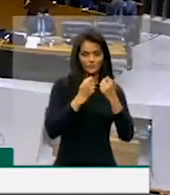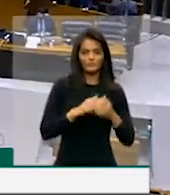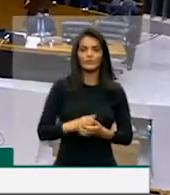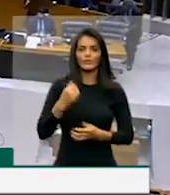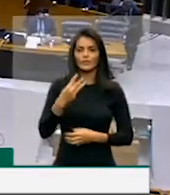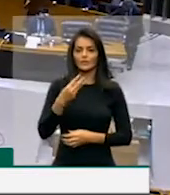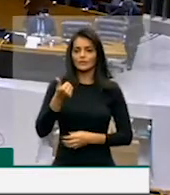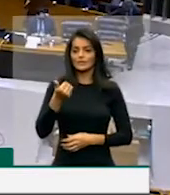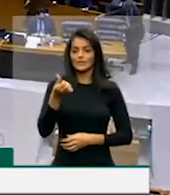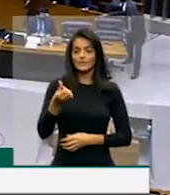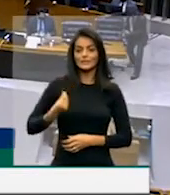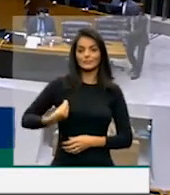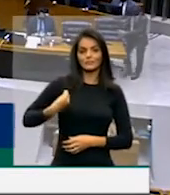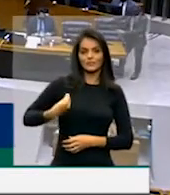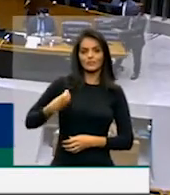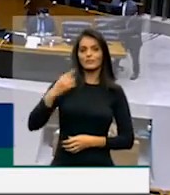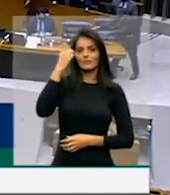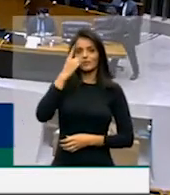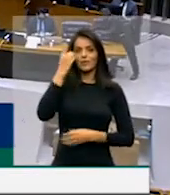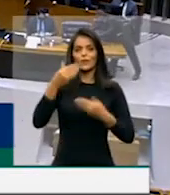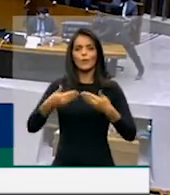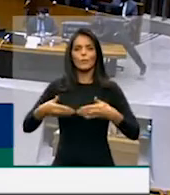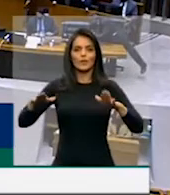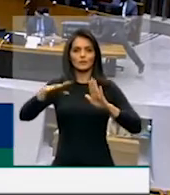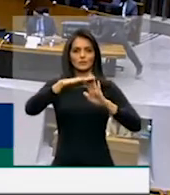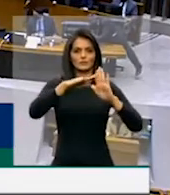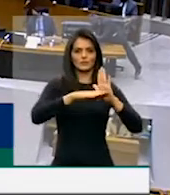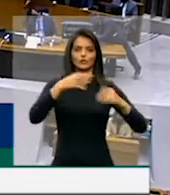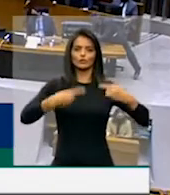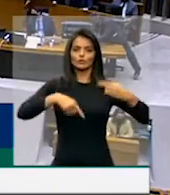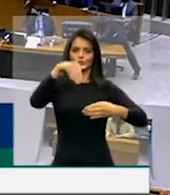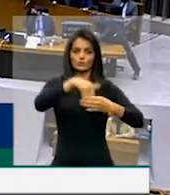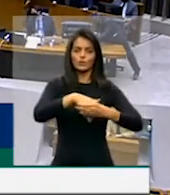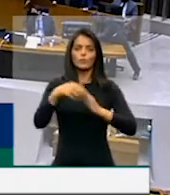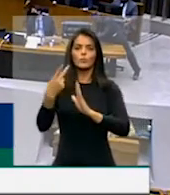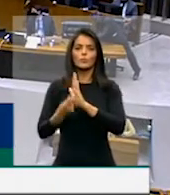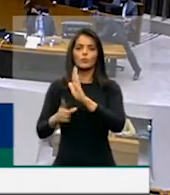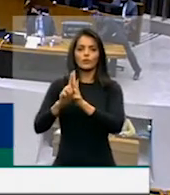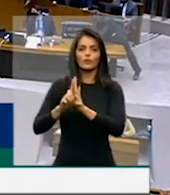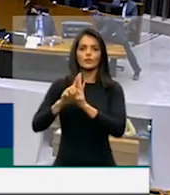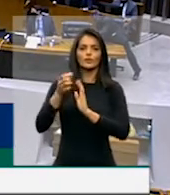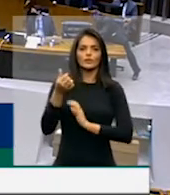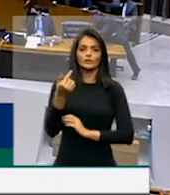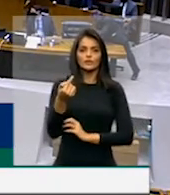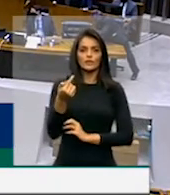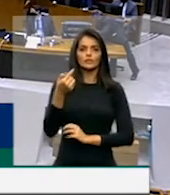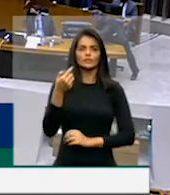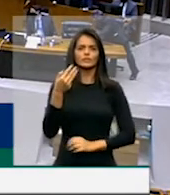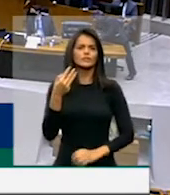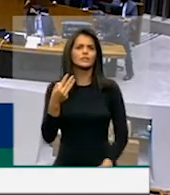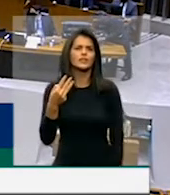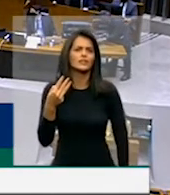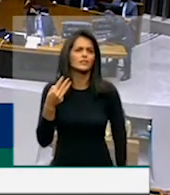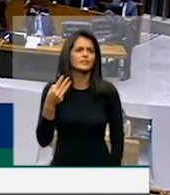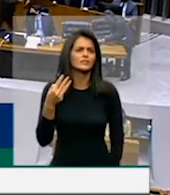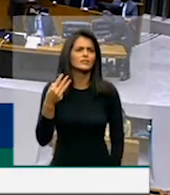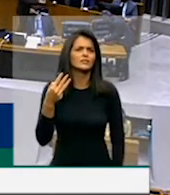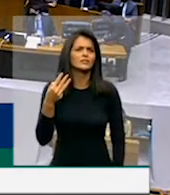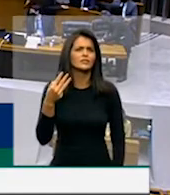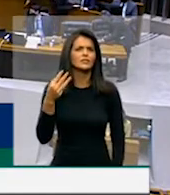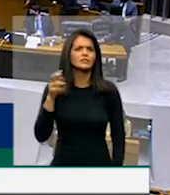permanente o fundeb e vence em dezembro de 2020 e corre o risco de acabar caso o congresso